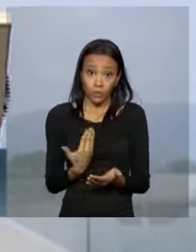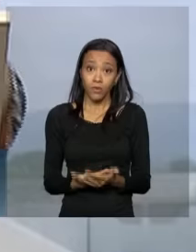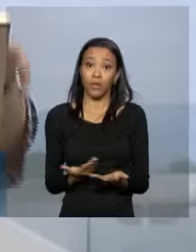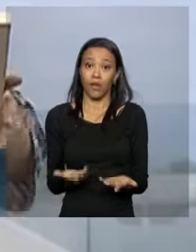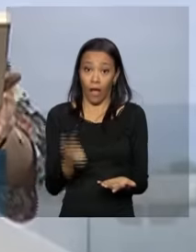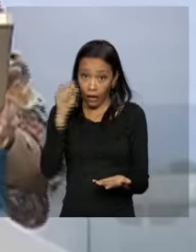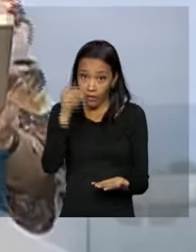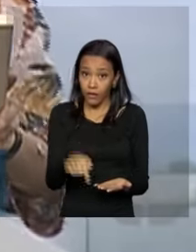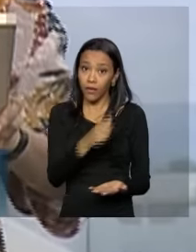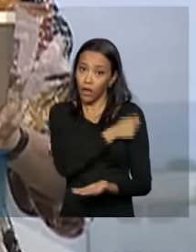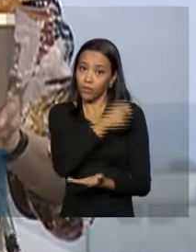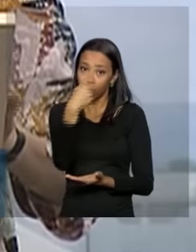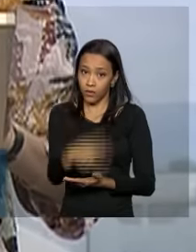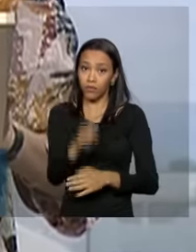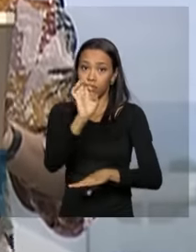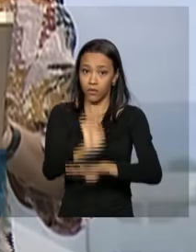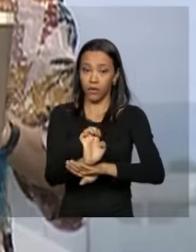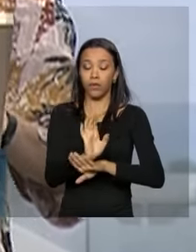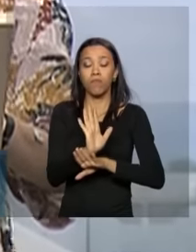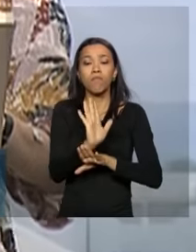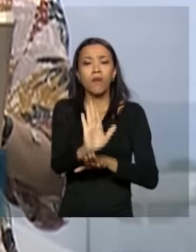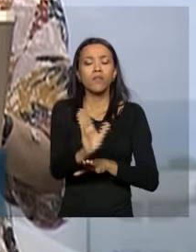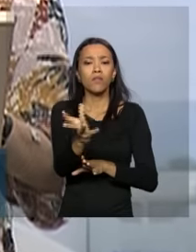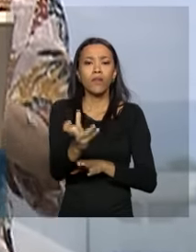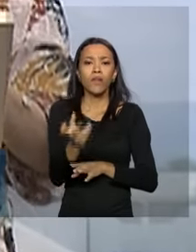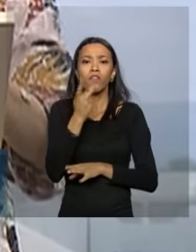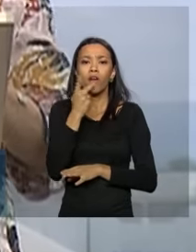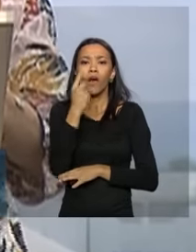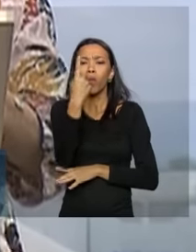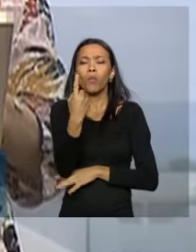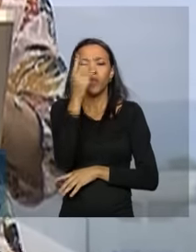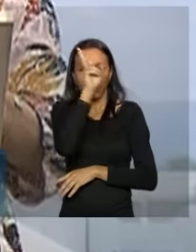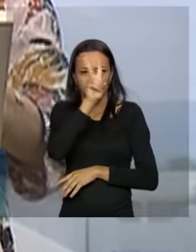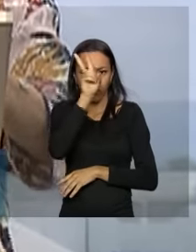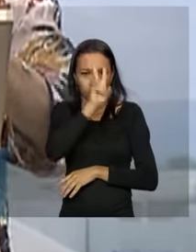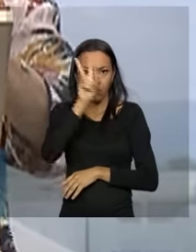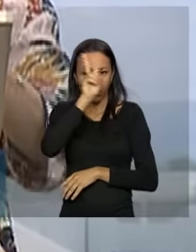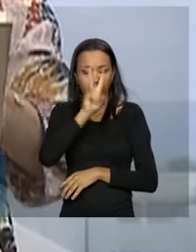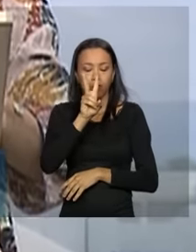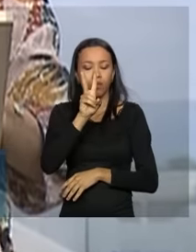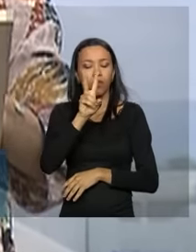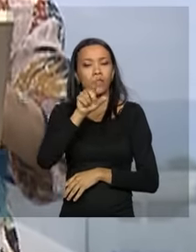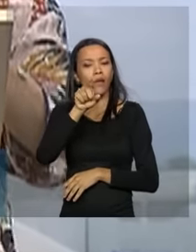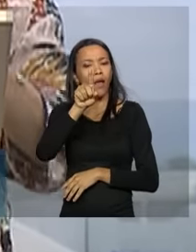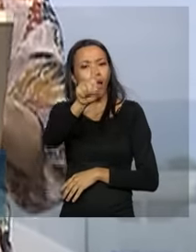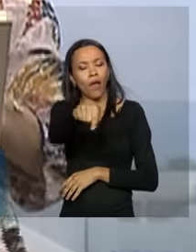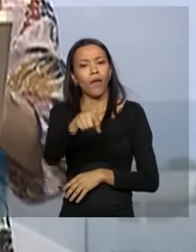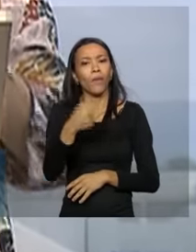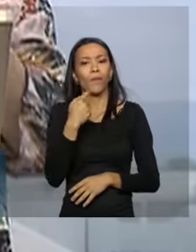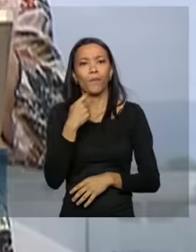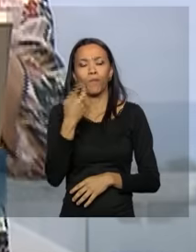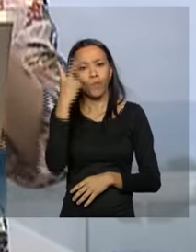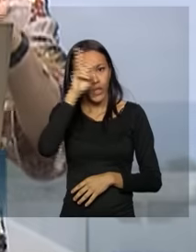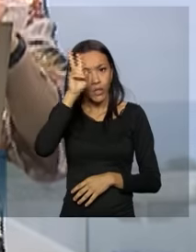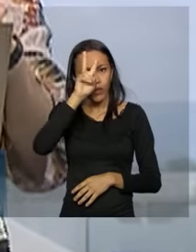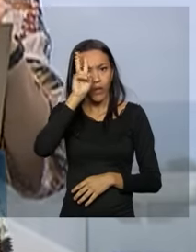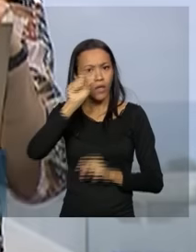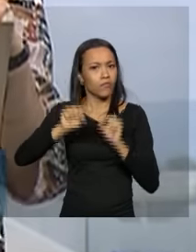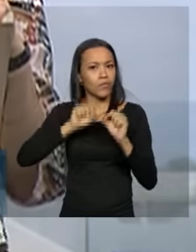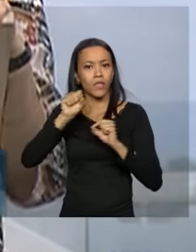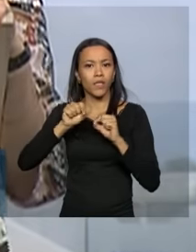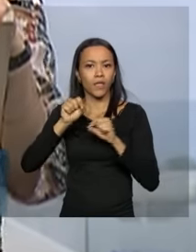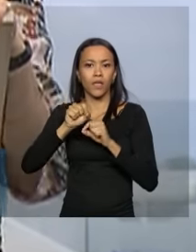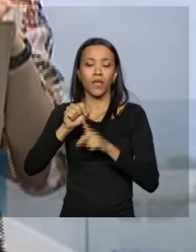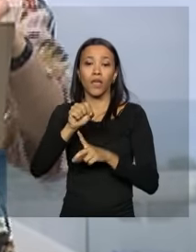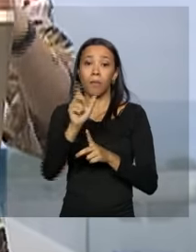Mas eu quero contar uma história que é uma história chamada a história da